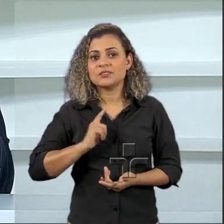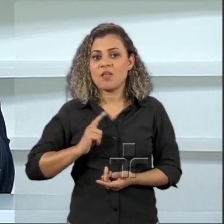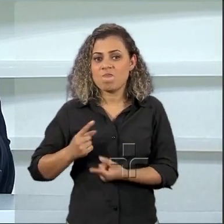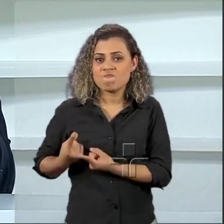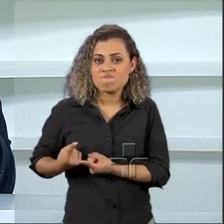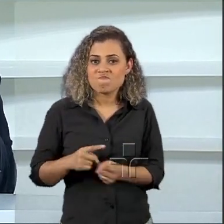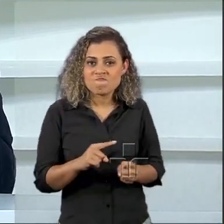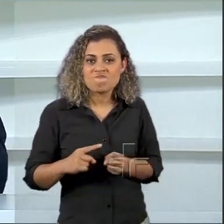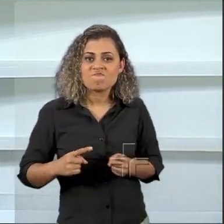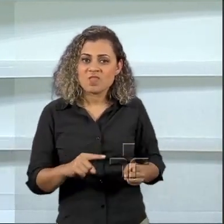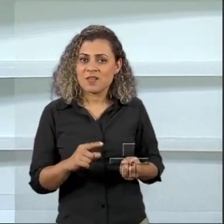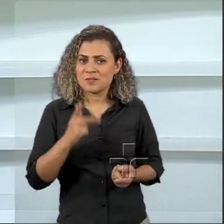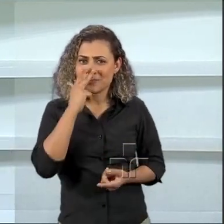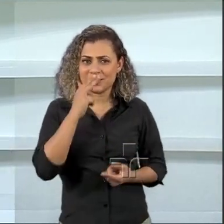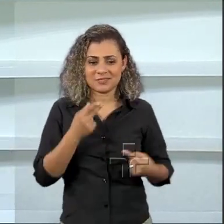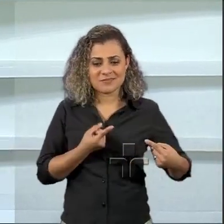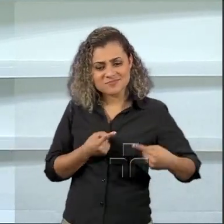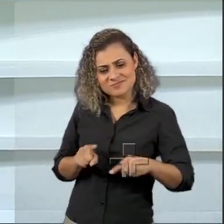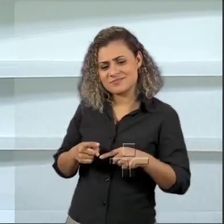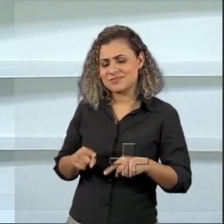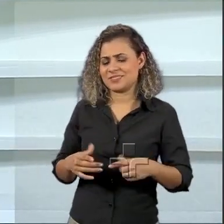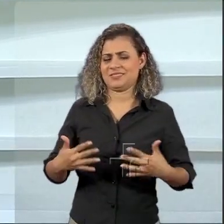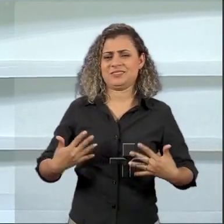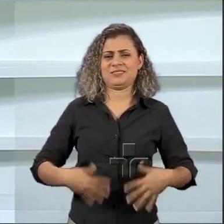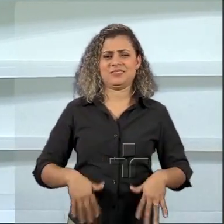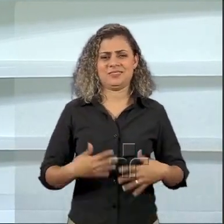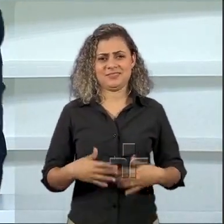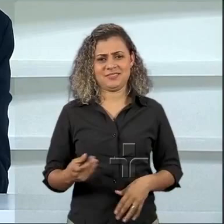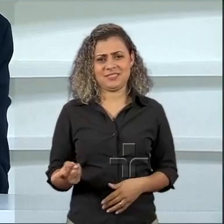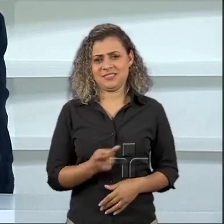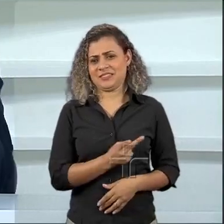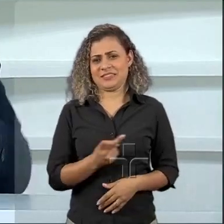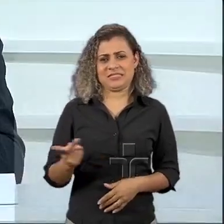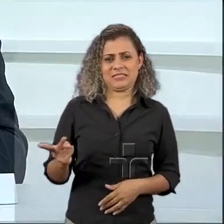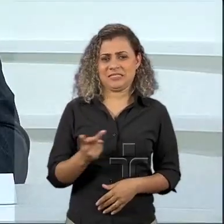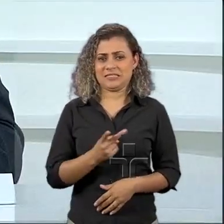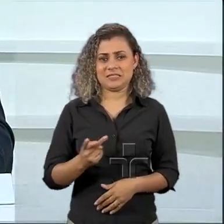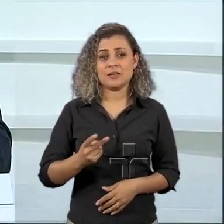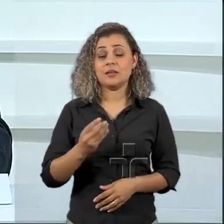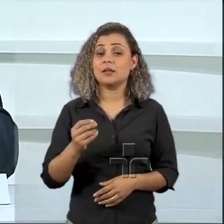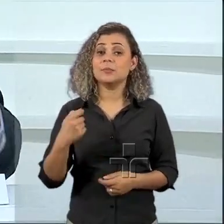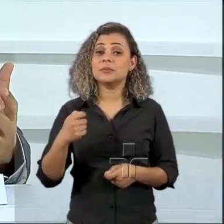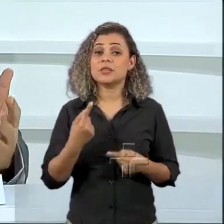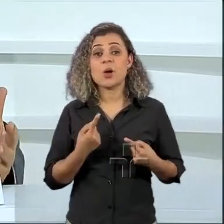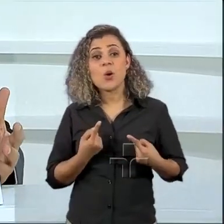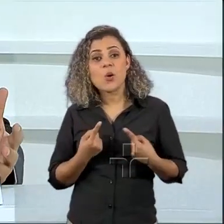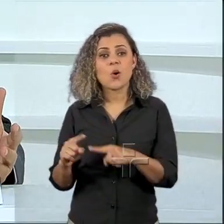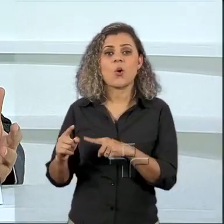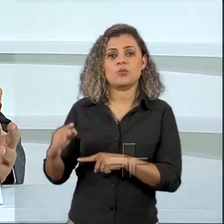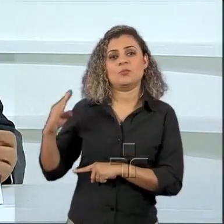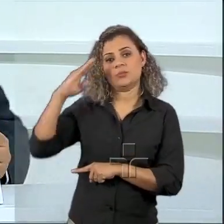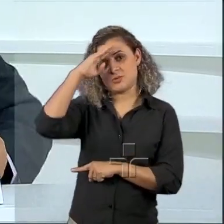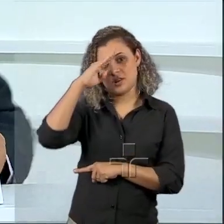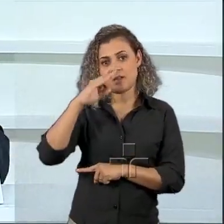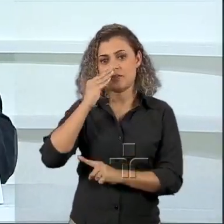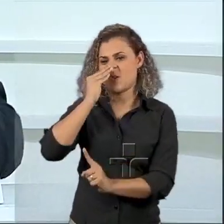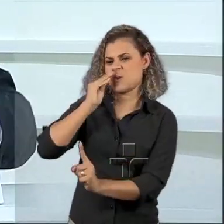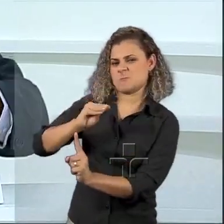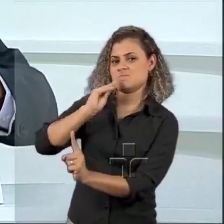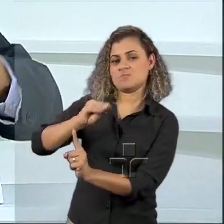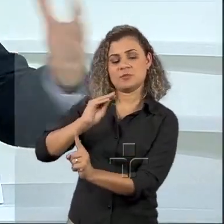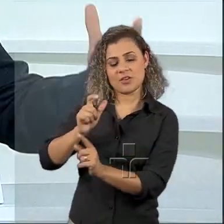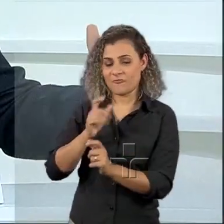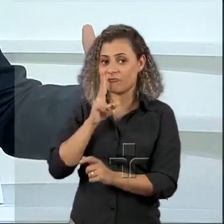né? Então, precisa Então, enquanto o outro ter lado joga que no dizer, não. anti-PT, eles têm que jogar no anti-Bolsonaro, que é muito forte também.